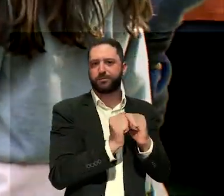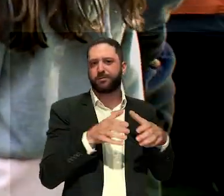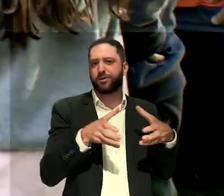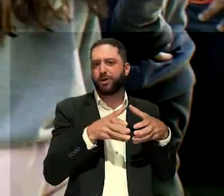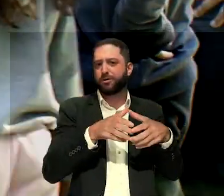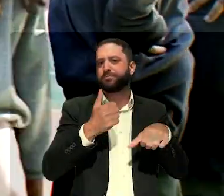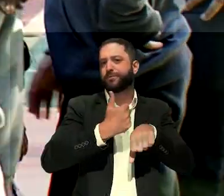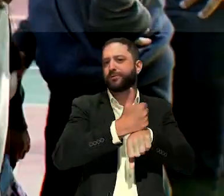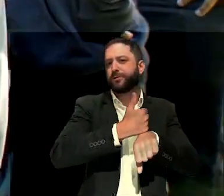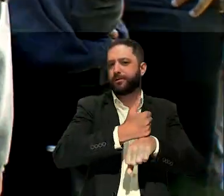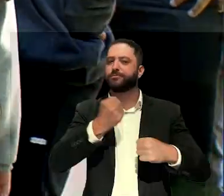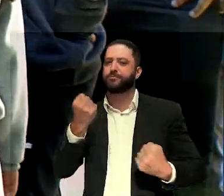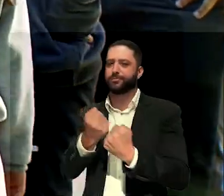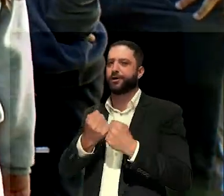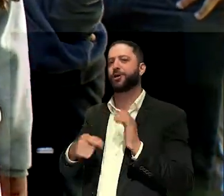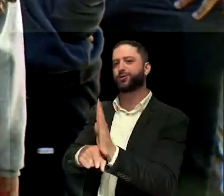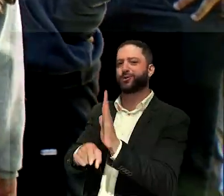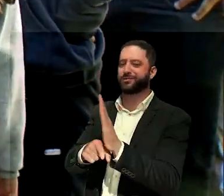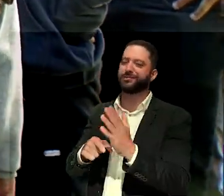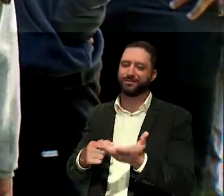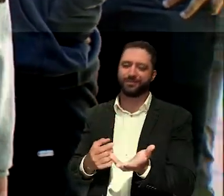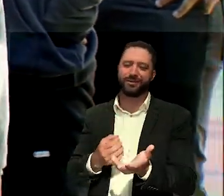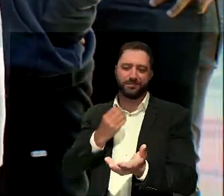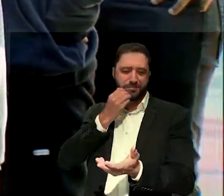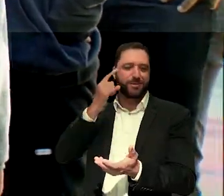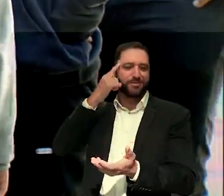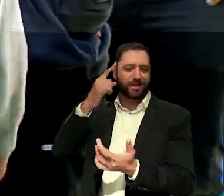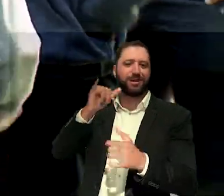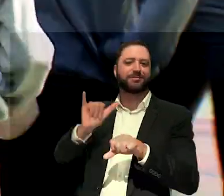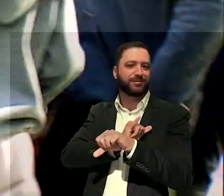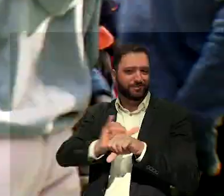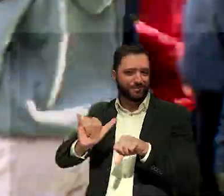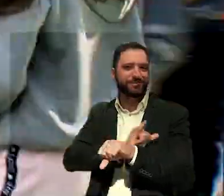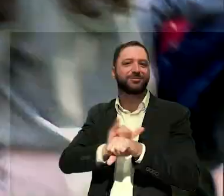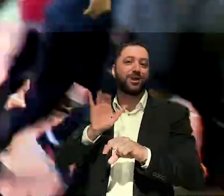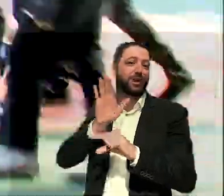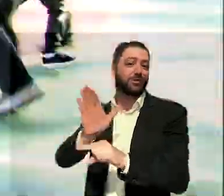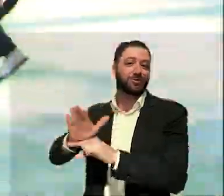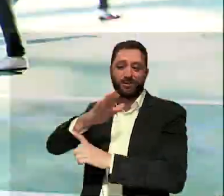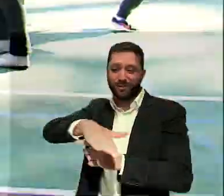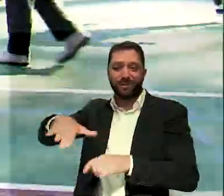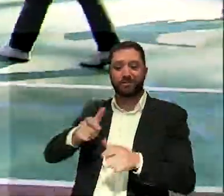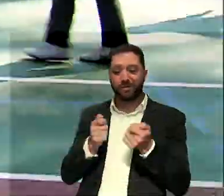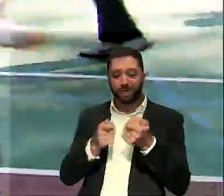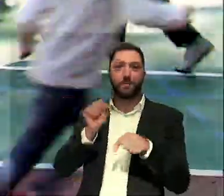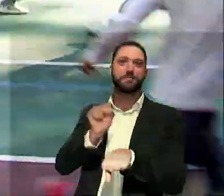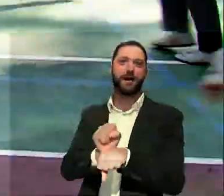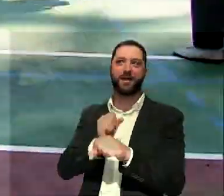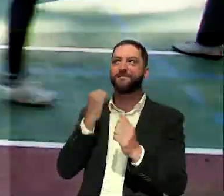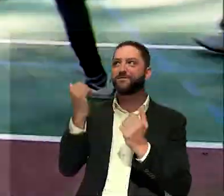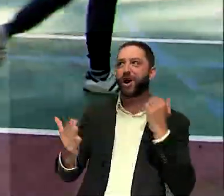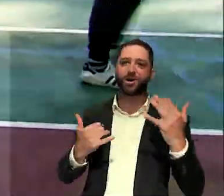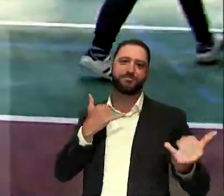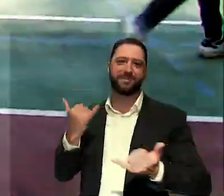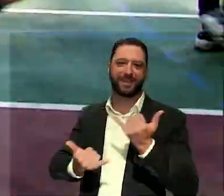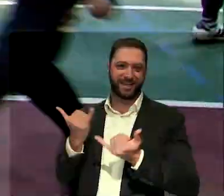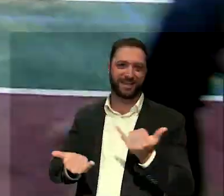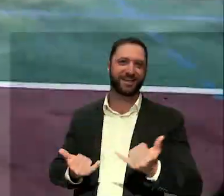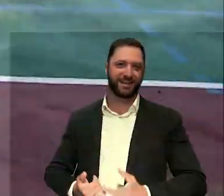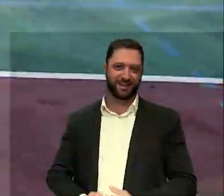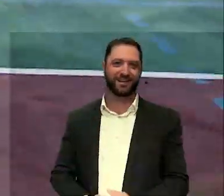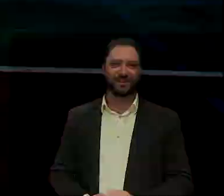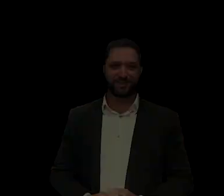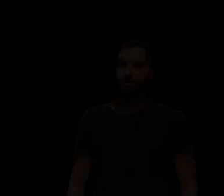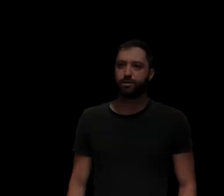Uma iniciativa dos pais, com ajuda de assessoria especializada. Ótima estratégia para sair dessa hipnose do